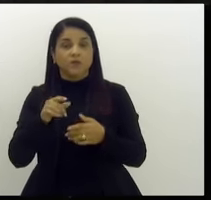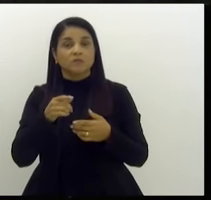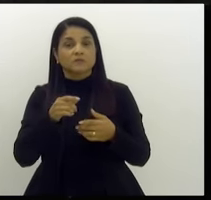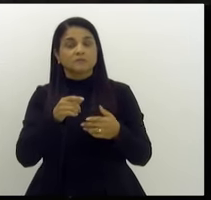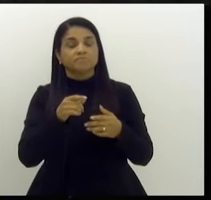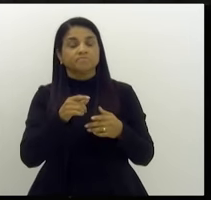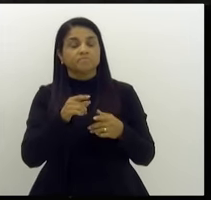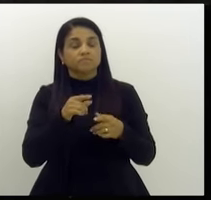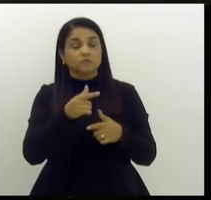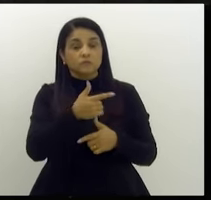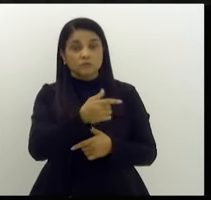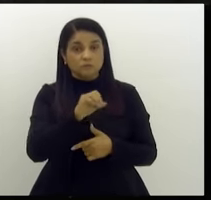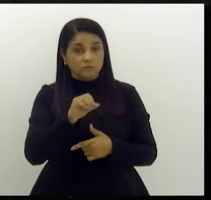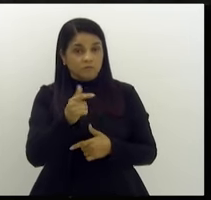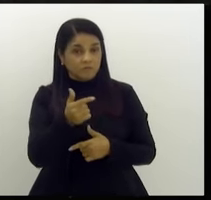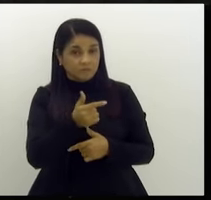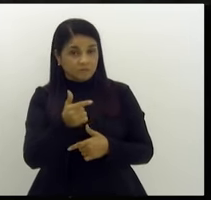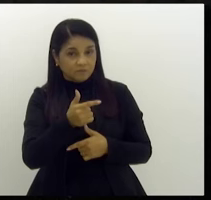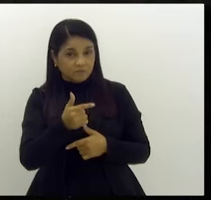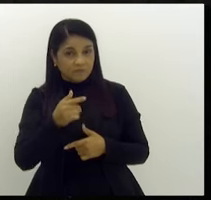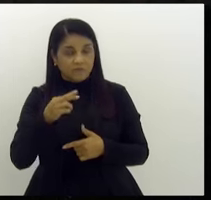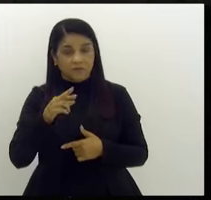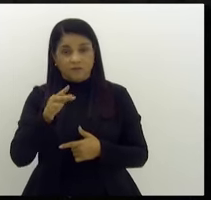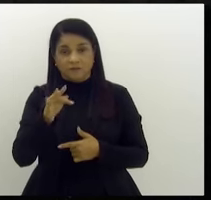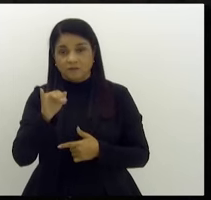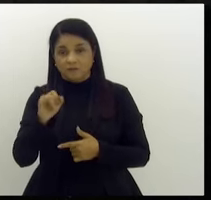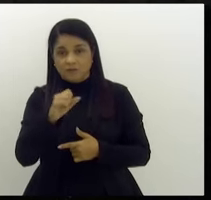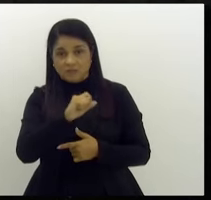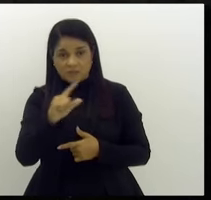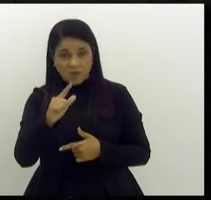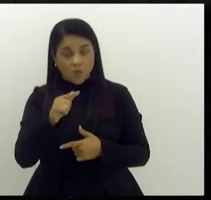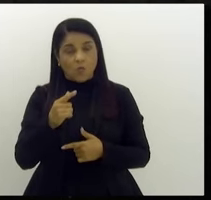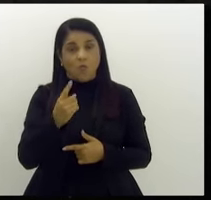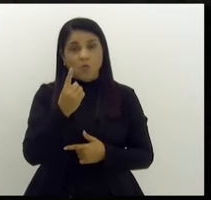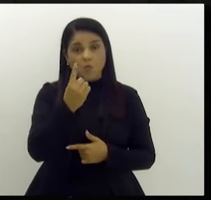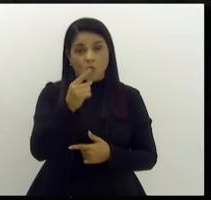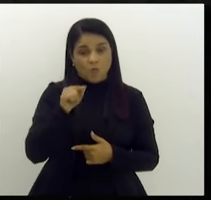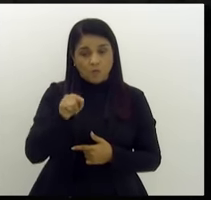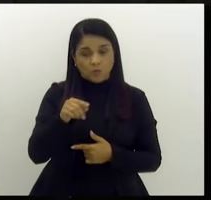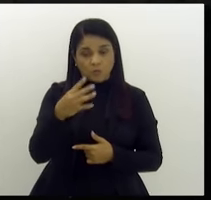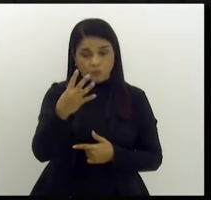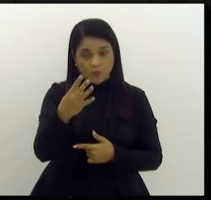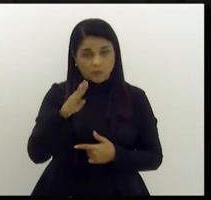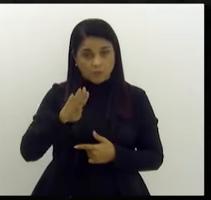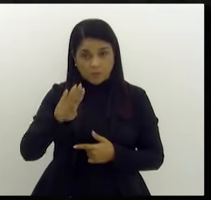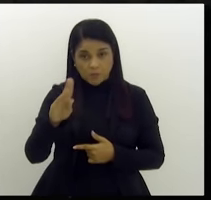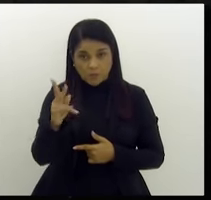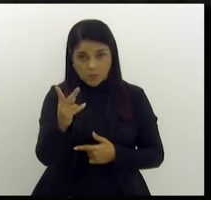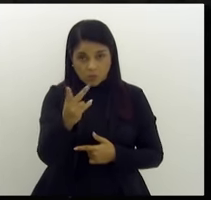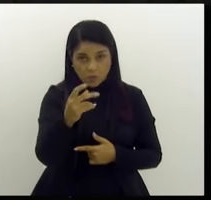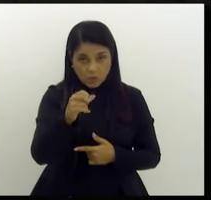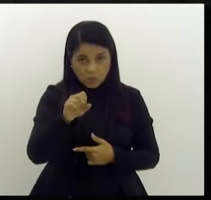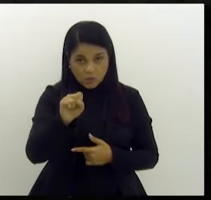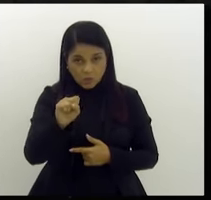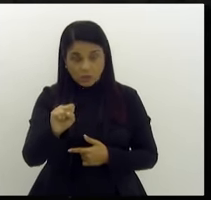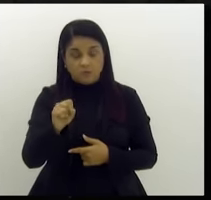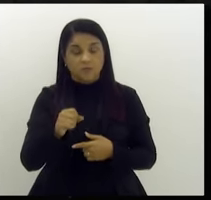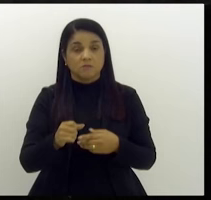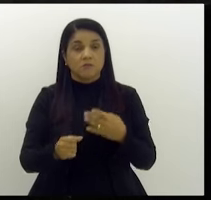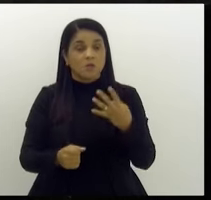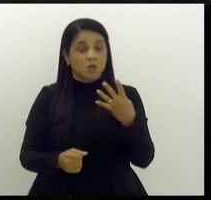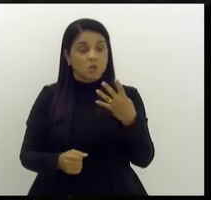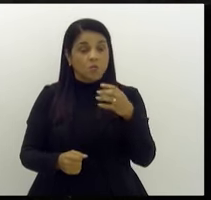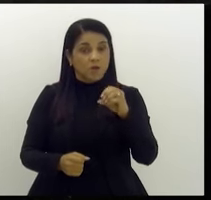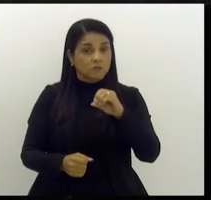2022 contou com uma arrecadação de 1.4 bilhões e uma execução de apenas 400